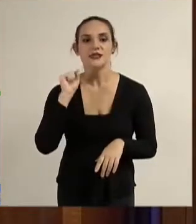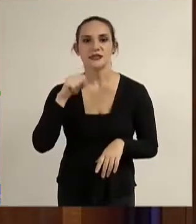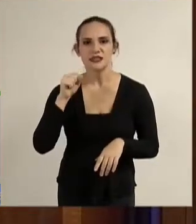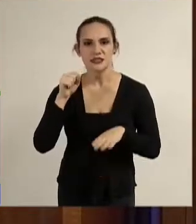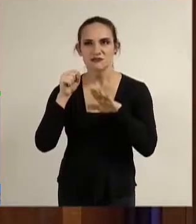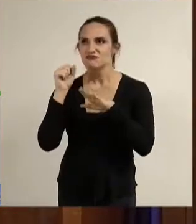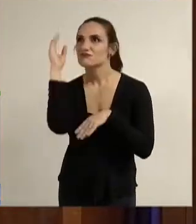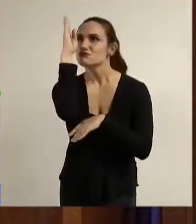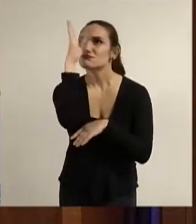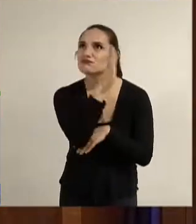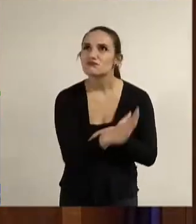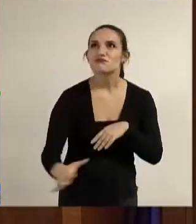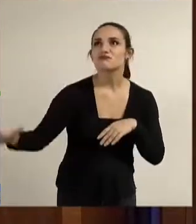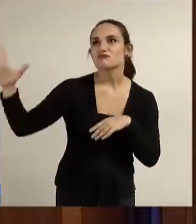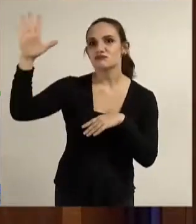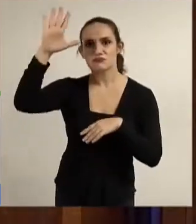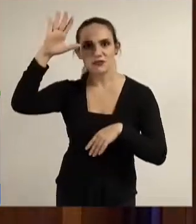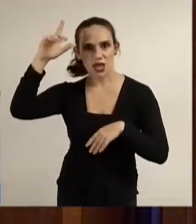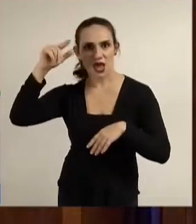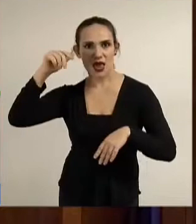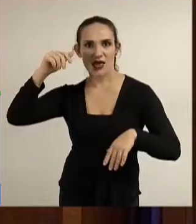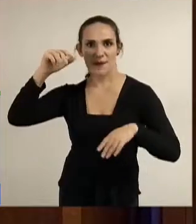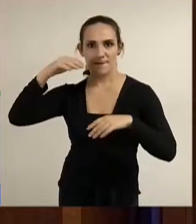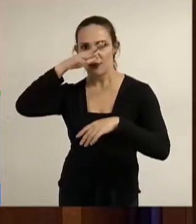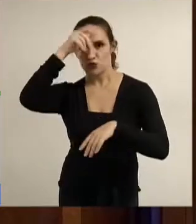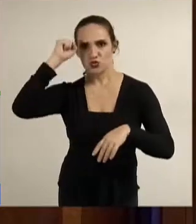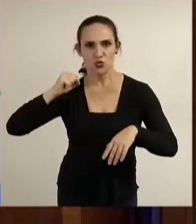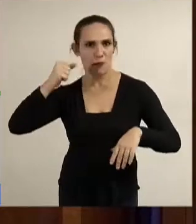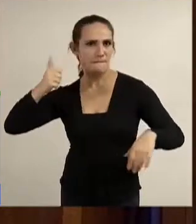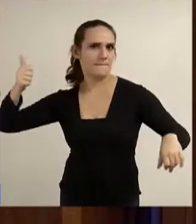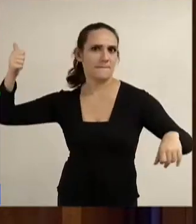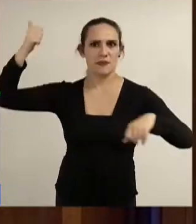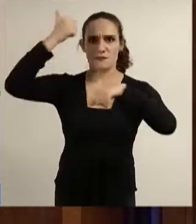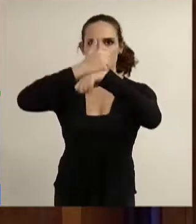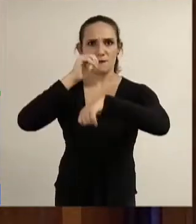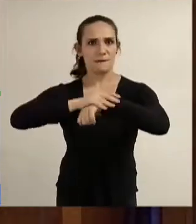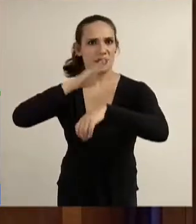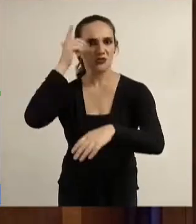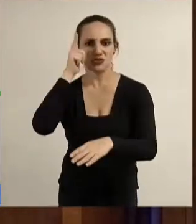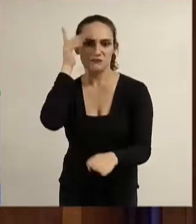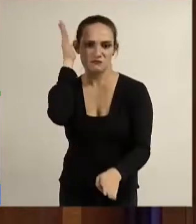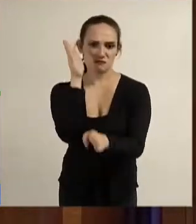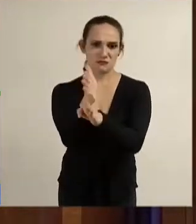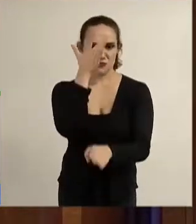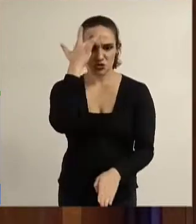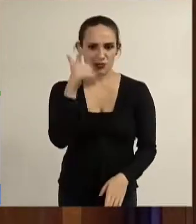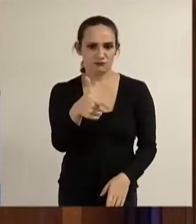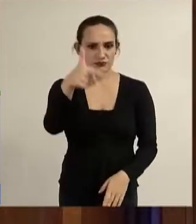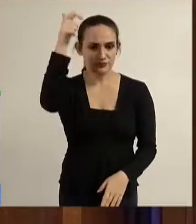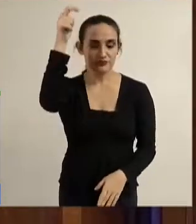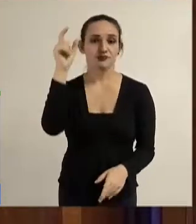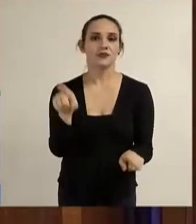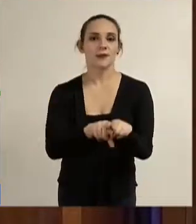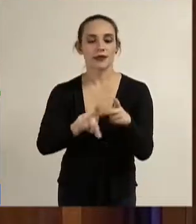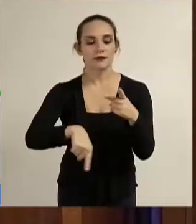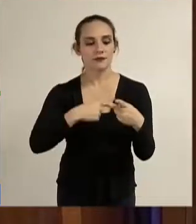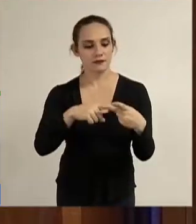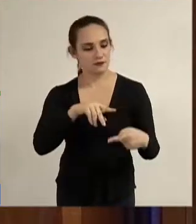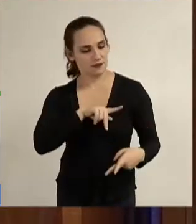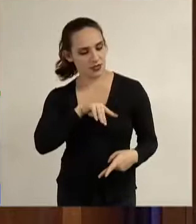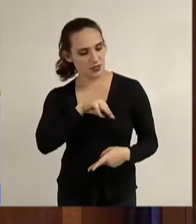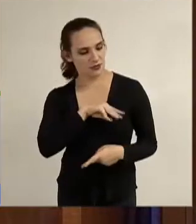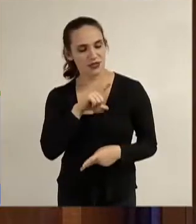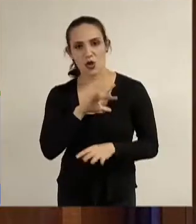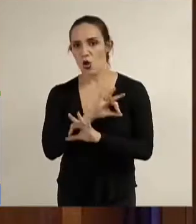ranking nacional, está em primeiro lugar na descoberta dos homicidas. A Polícia Militar, que tem